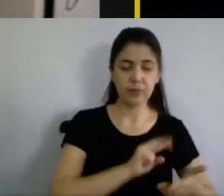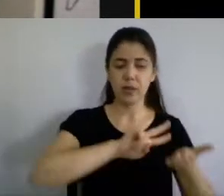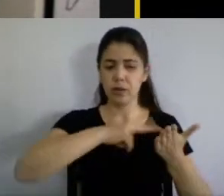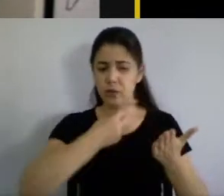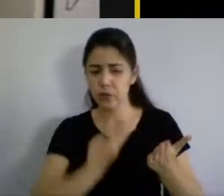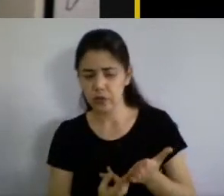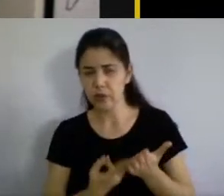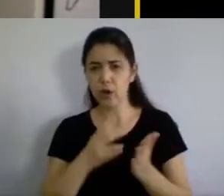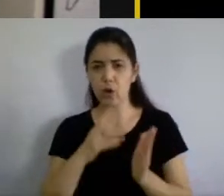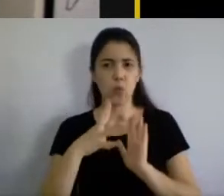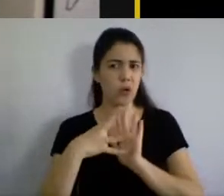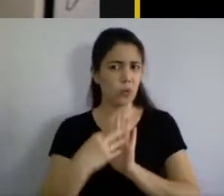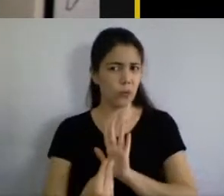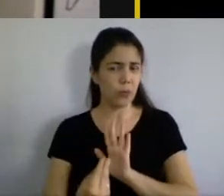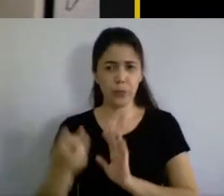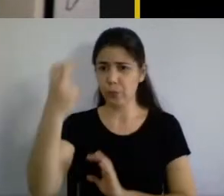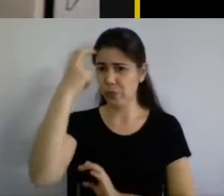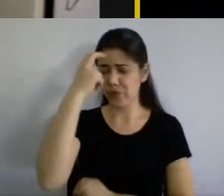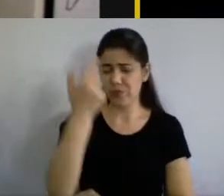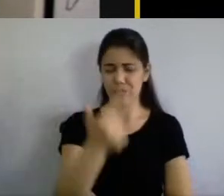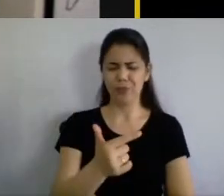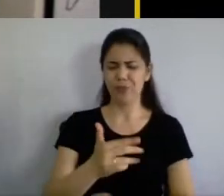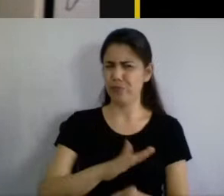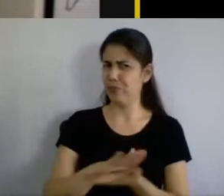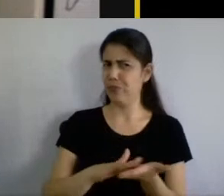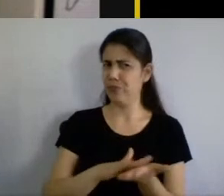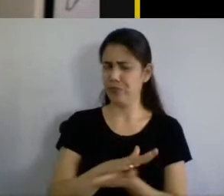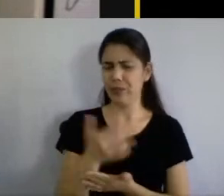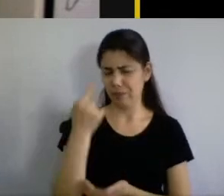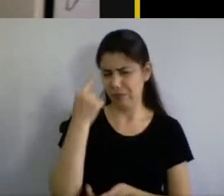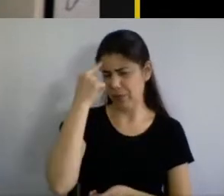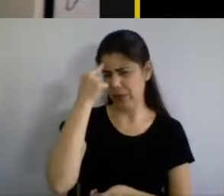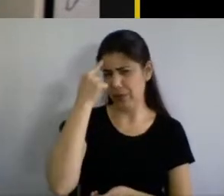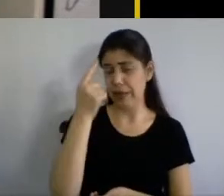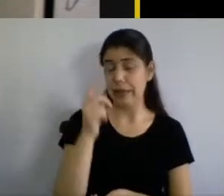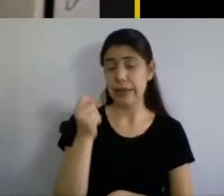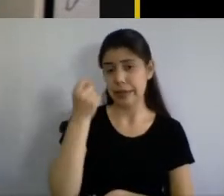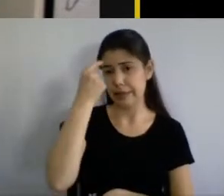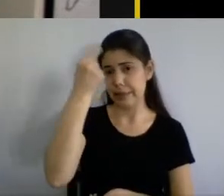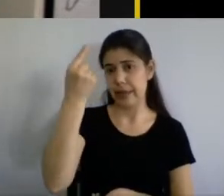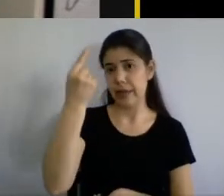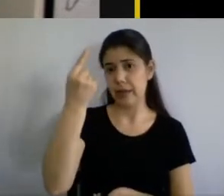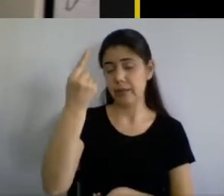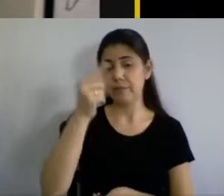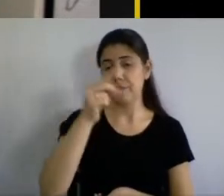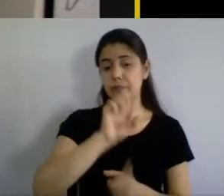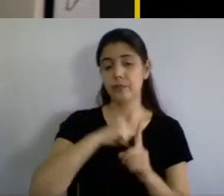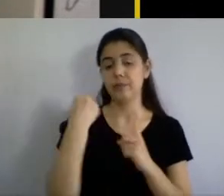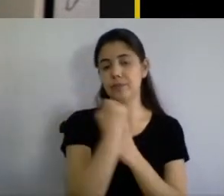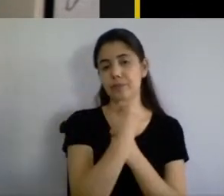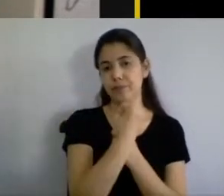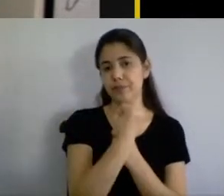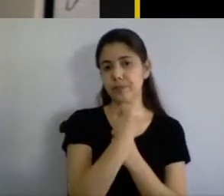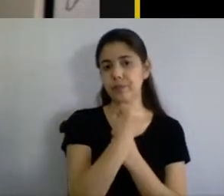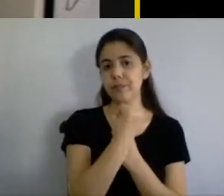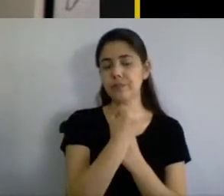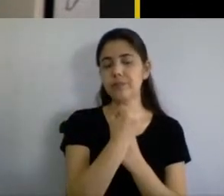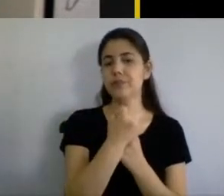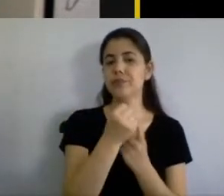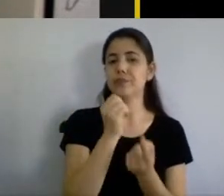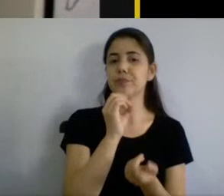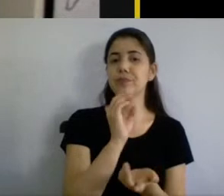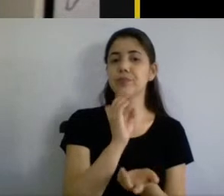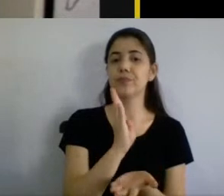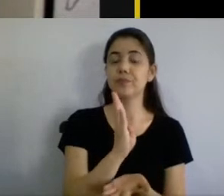também da sociedade burguesa, eu concordo isso com muitos críticos, é eliminar